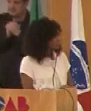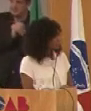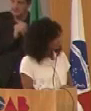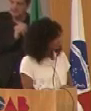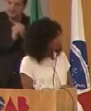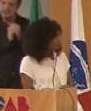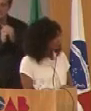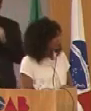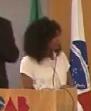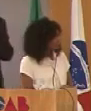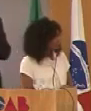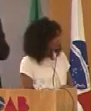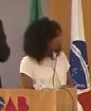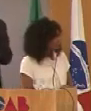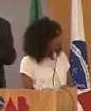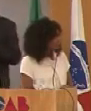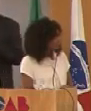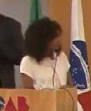que ninguém.